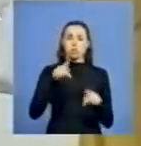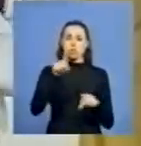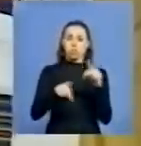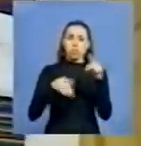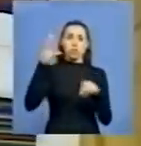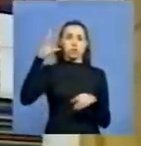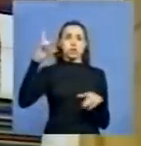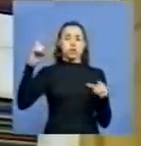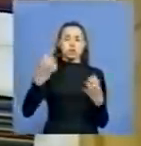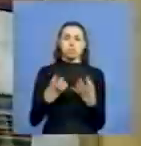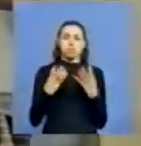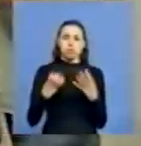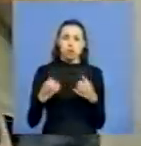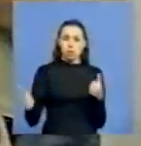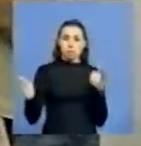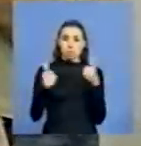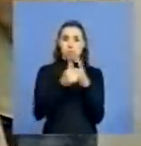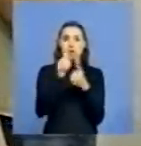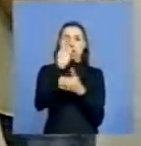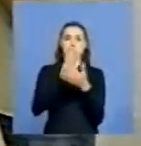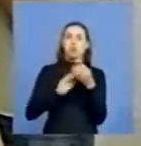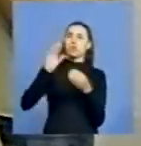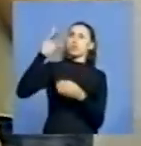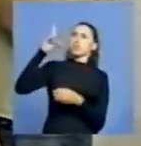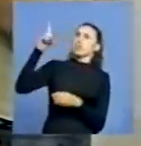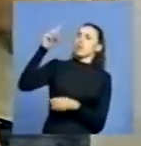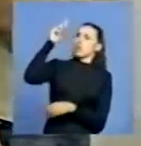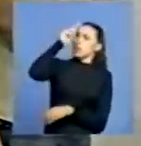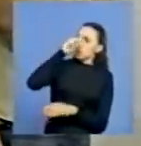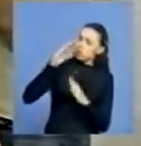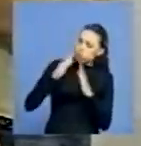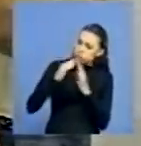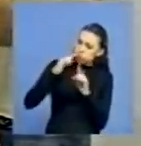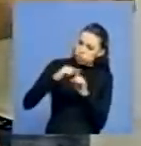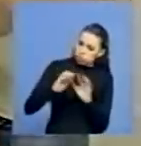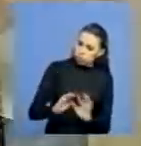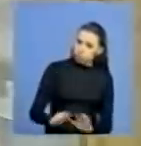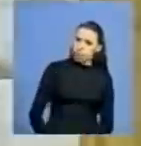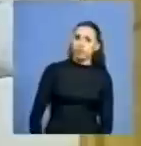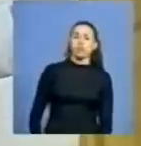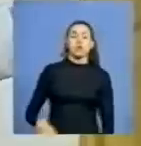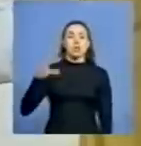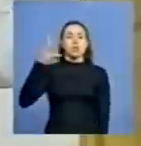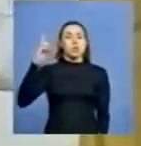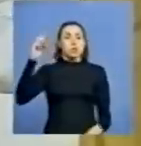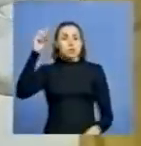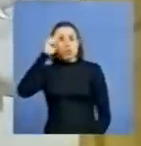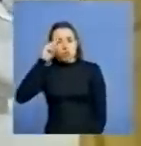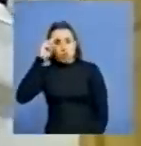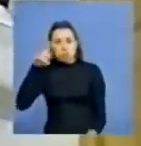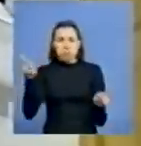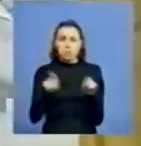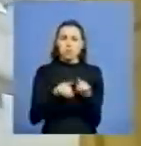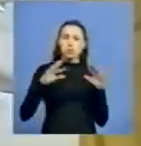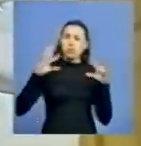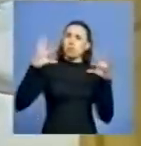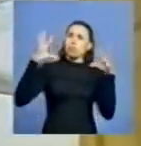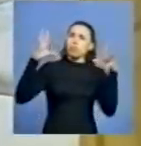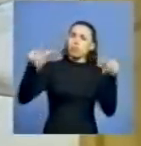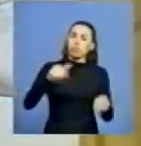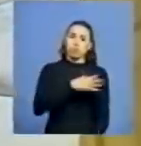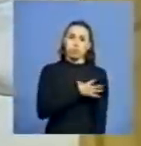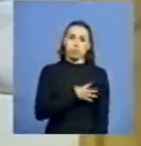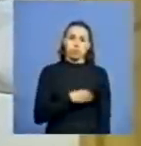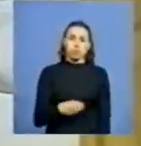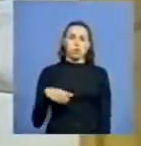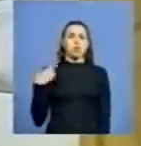povo. Lembrai-vos, ó Pai, da vossa igreja. Lembrai-vos também, Senhor, de todos os teus filhos e